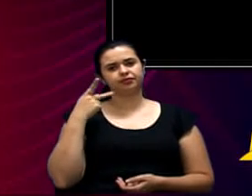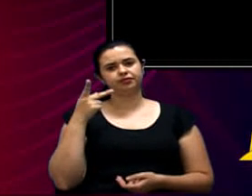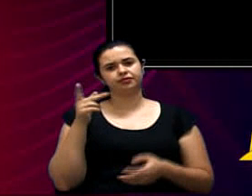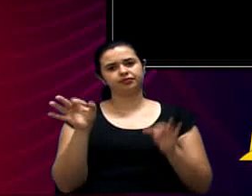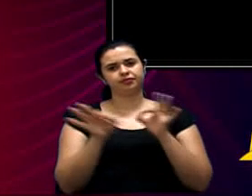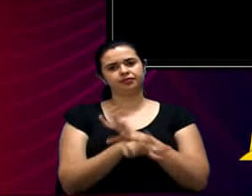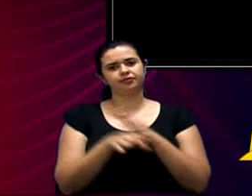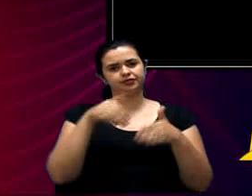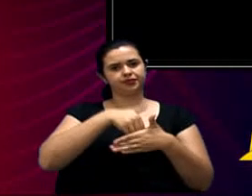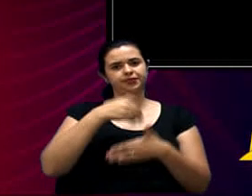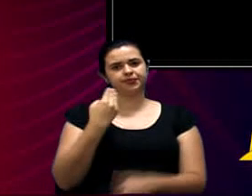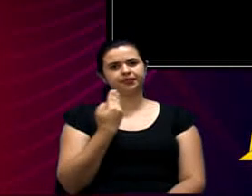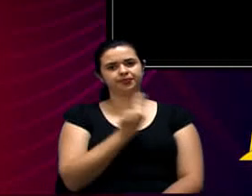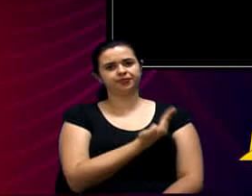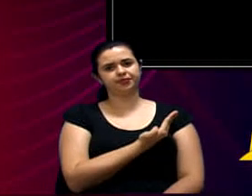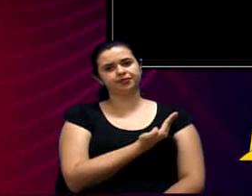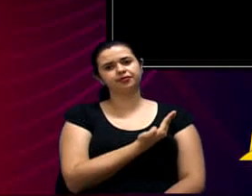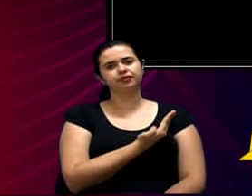votação.